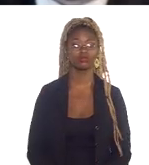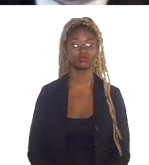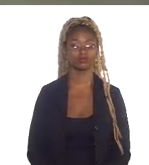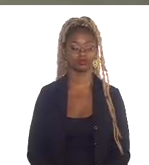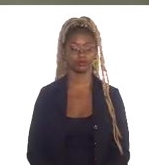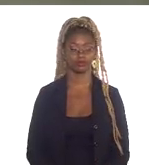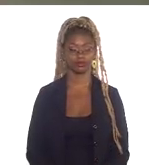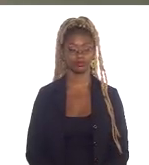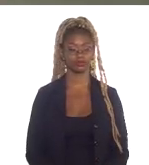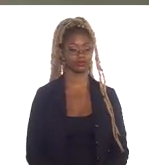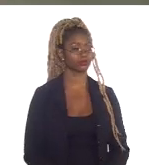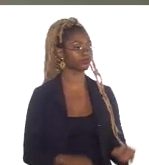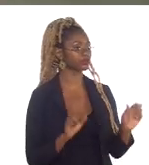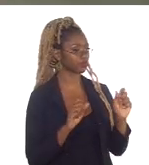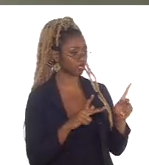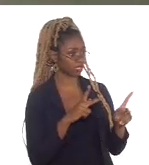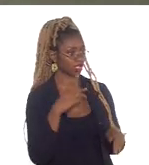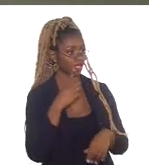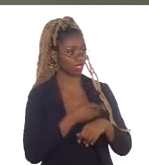Está satisfeito, doutor Paulo Henrique?